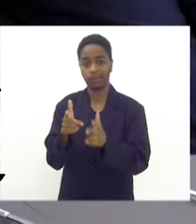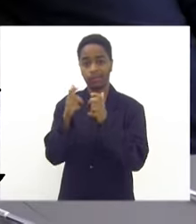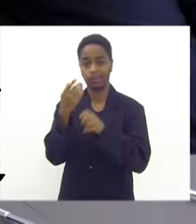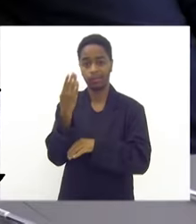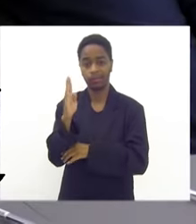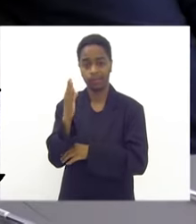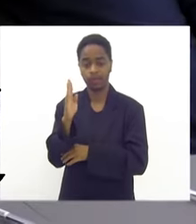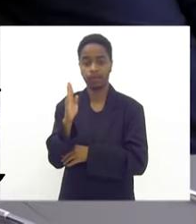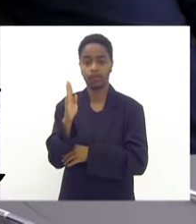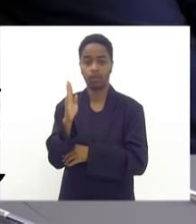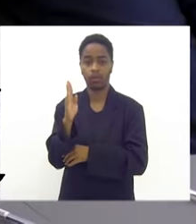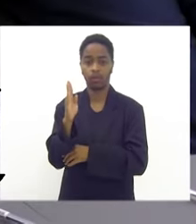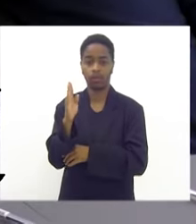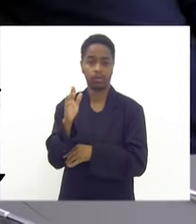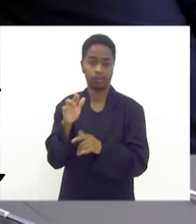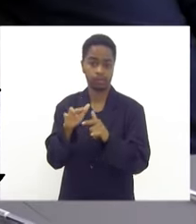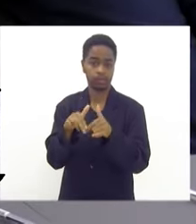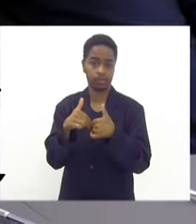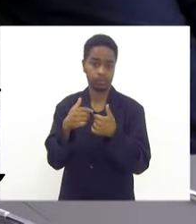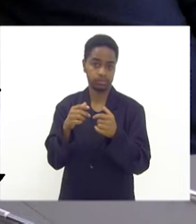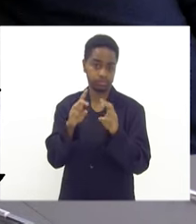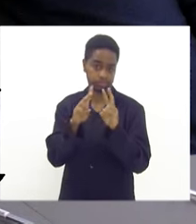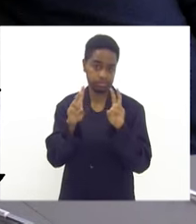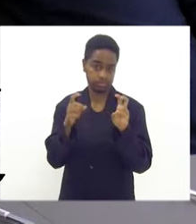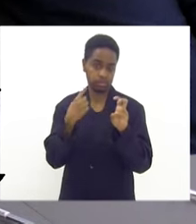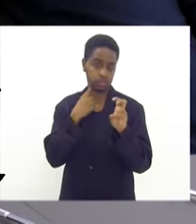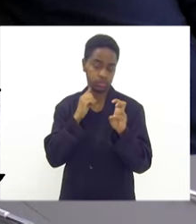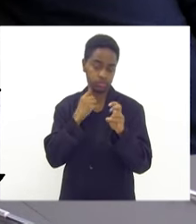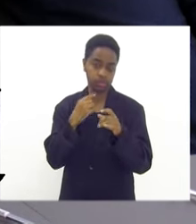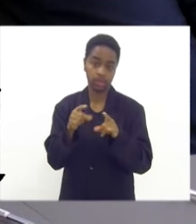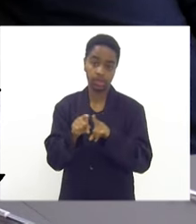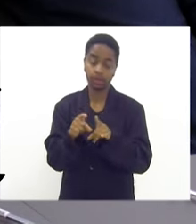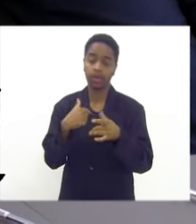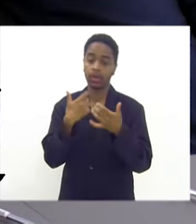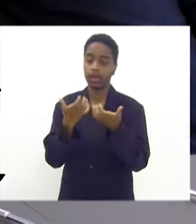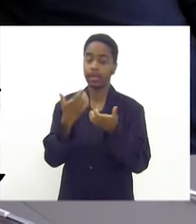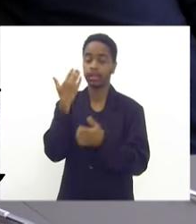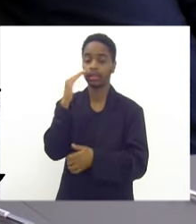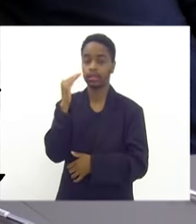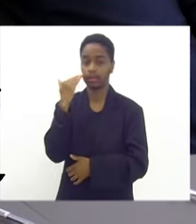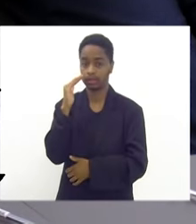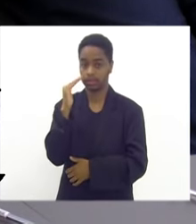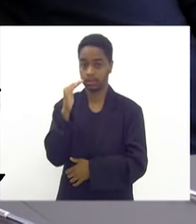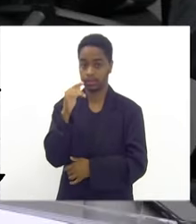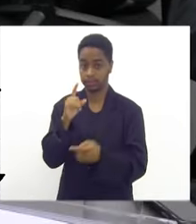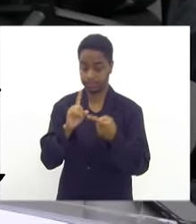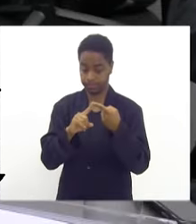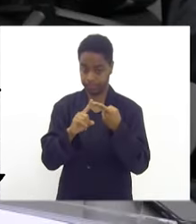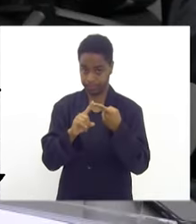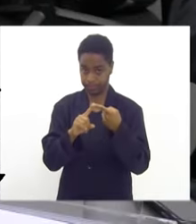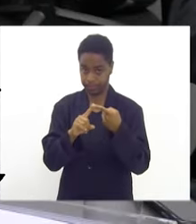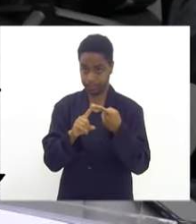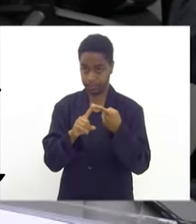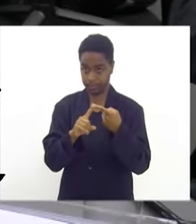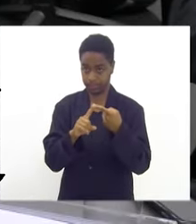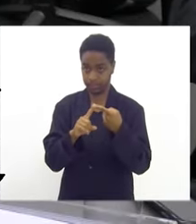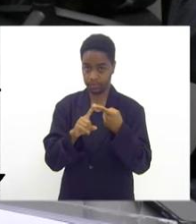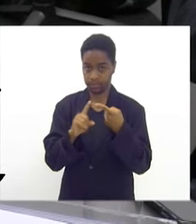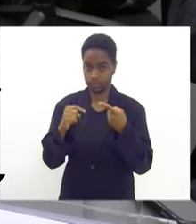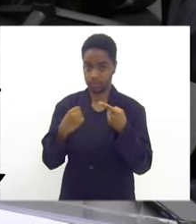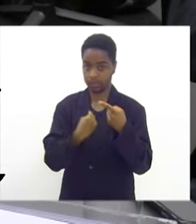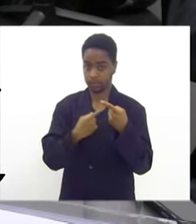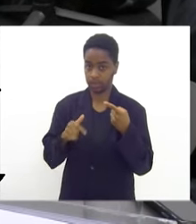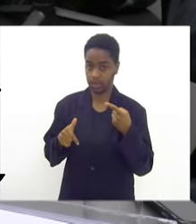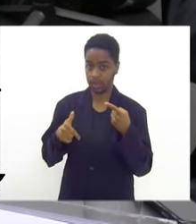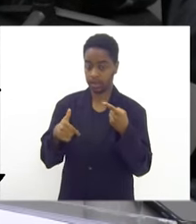justamente por conta dessas questões eu queria entender por parte do Ibama primeiro o seguinte vamos lá a gente atua sob